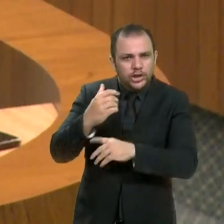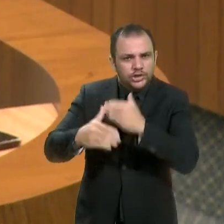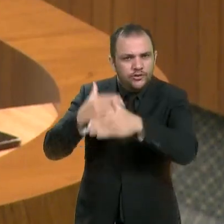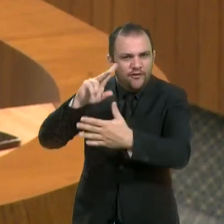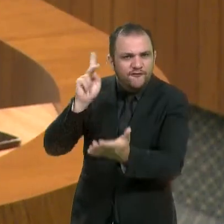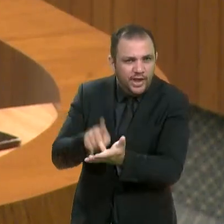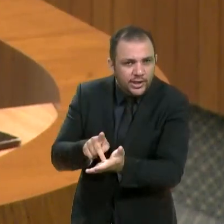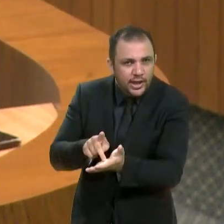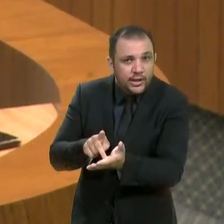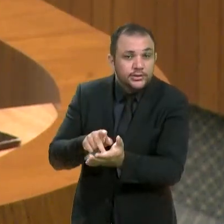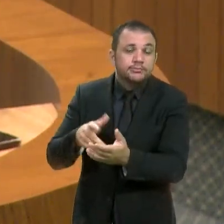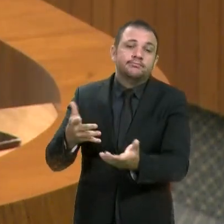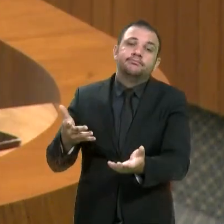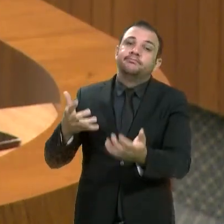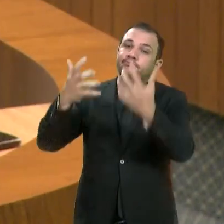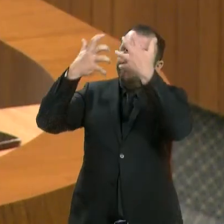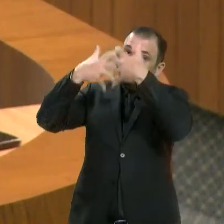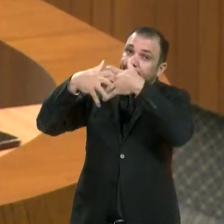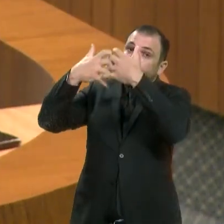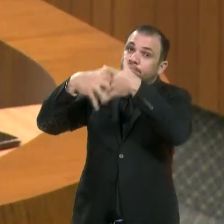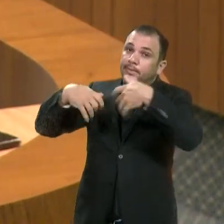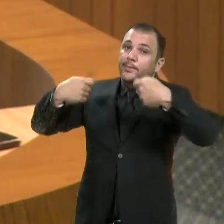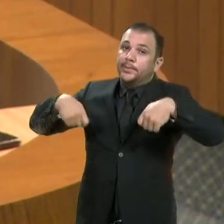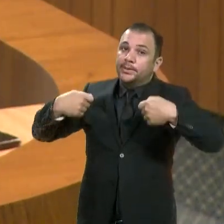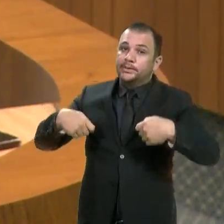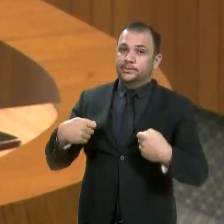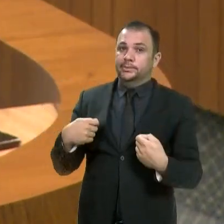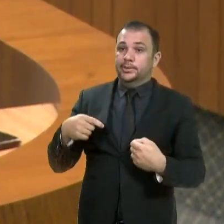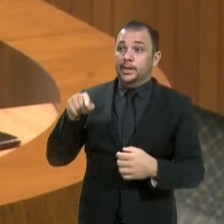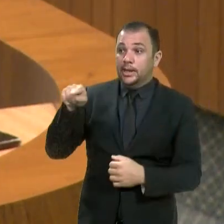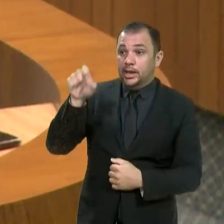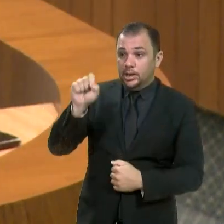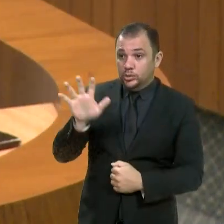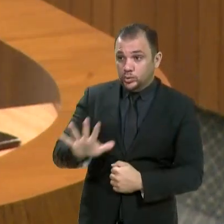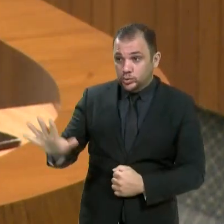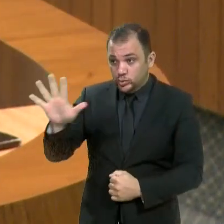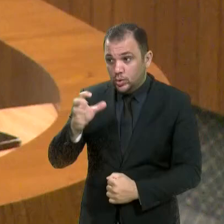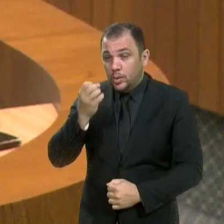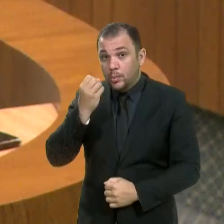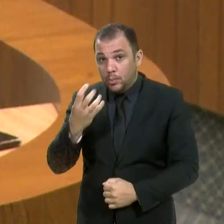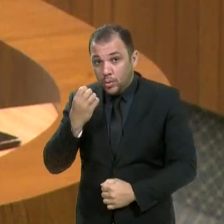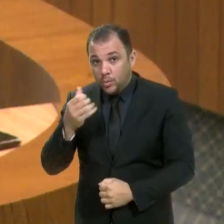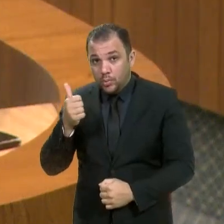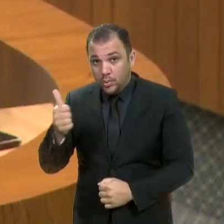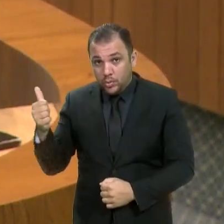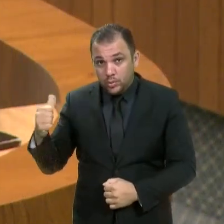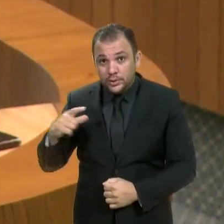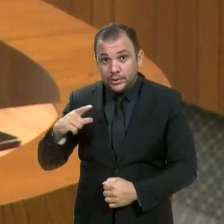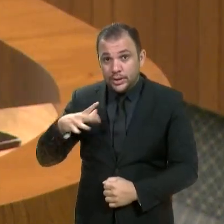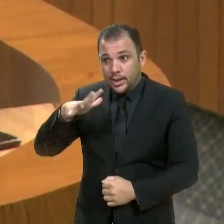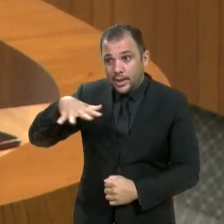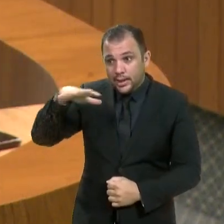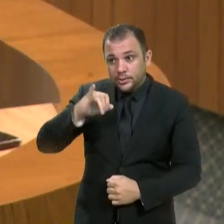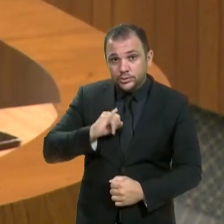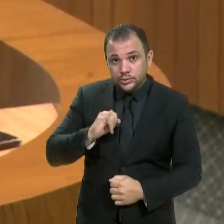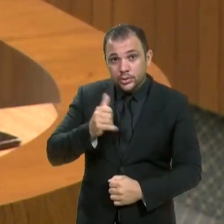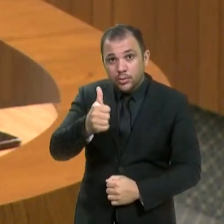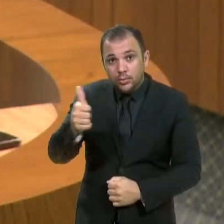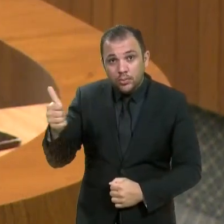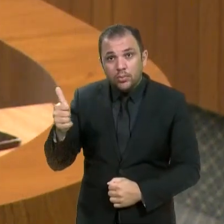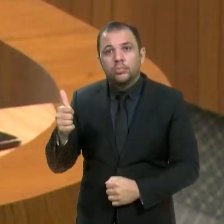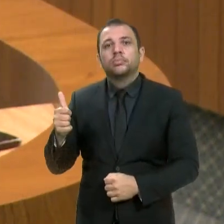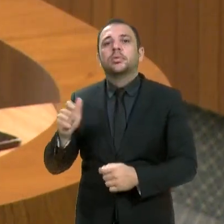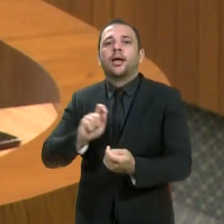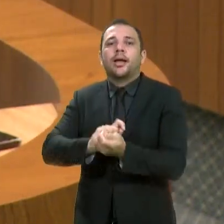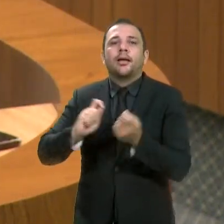Nós precisamos repensar isso, pegar o que tem de bom no Sul, pegar o que tem de bom no Tocantins e adaptar para a